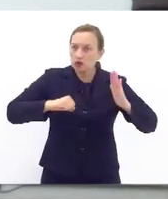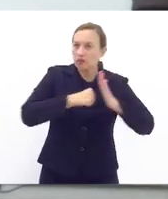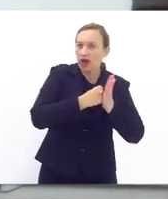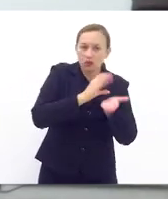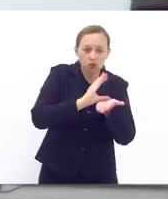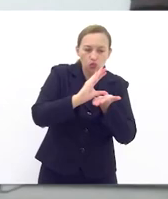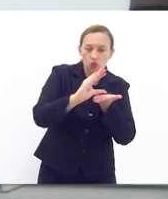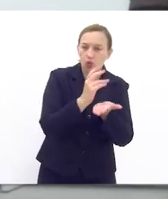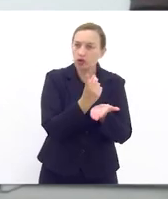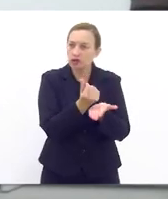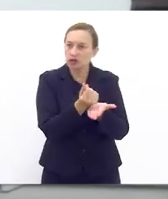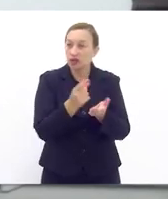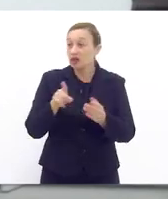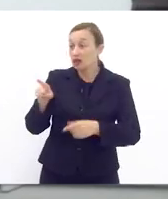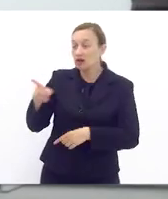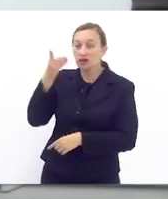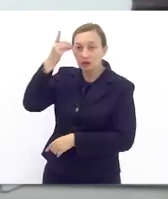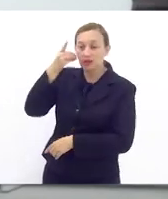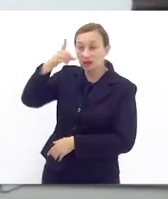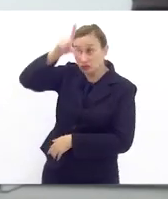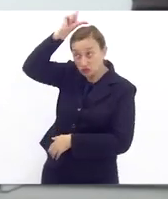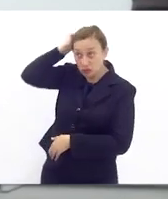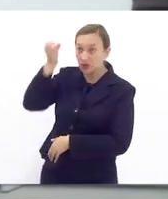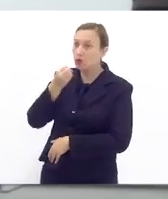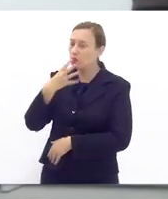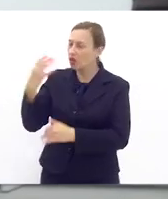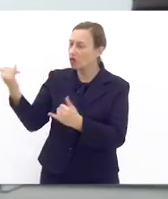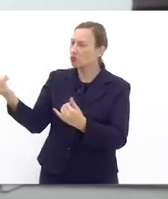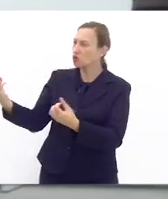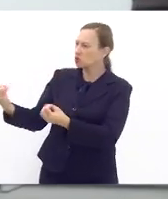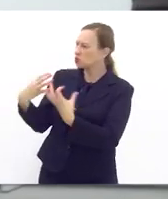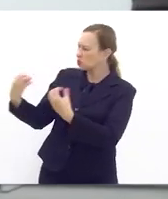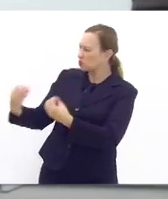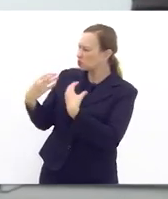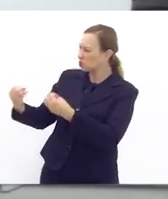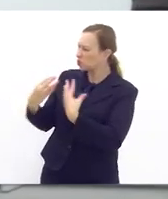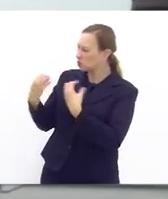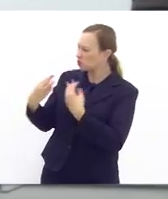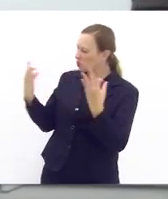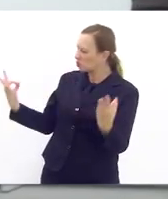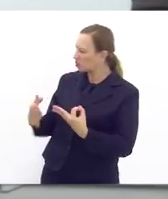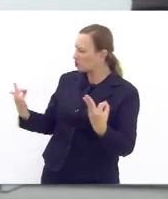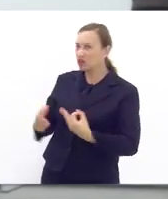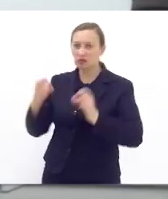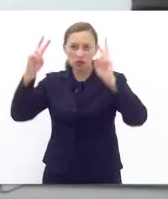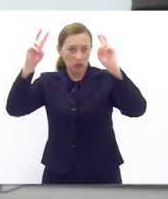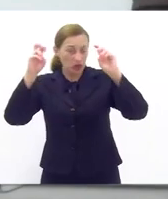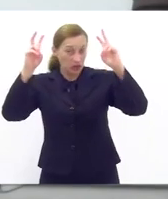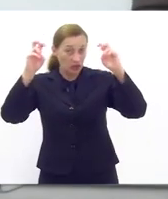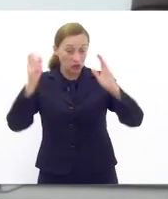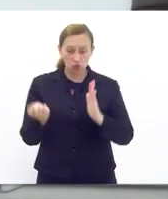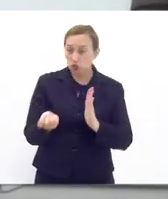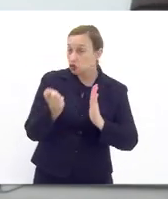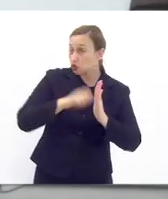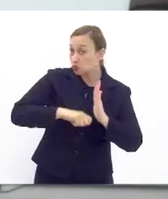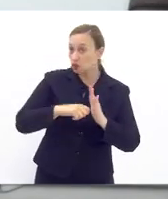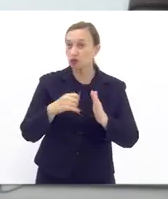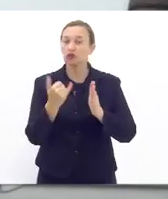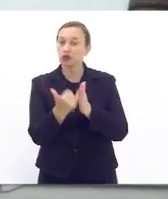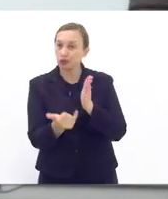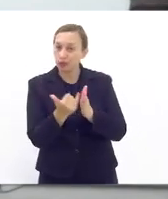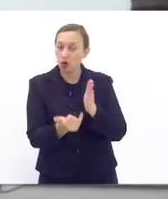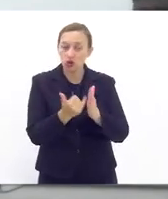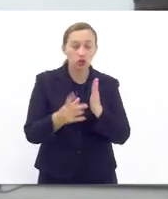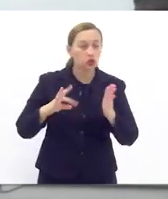o Deputado Luiz Paulo que muito bem nos dar aula muitas vezes sobre essa questão dos tributos impostos